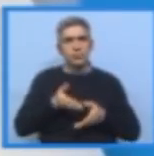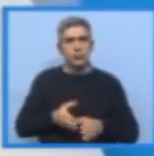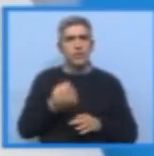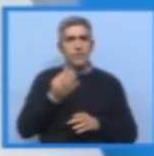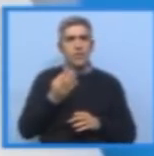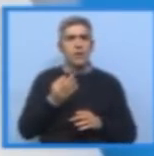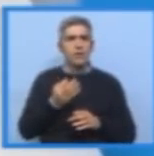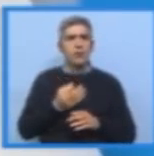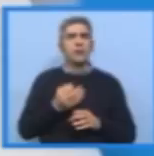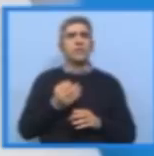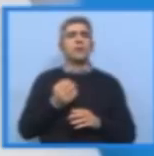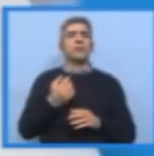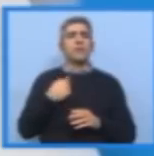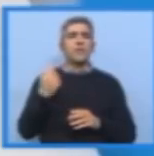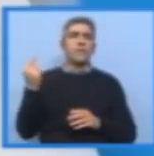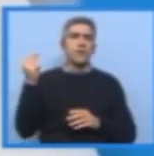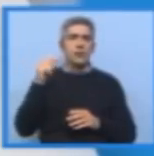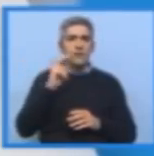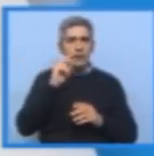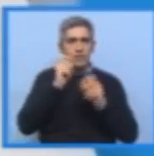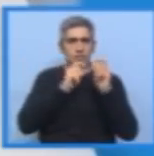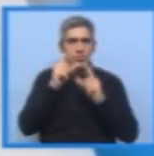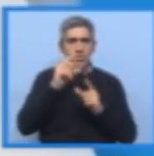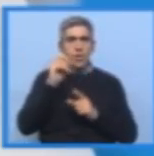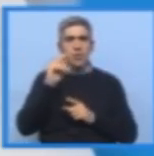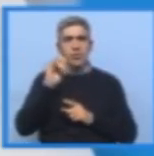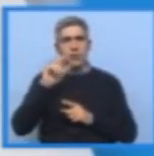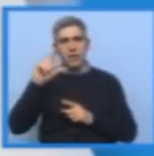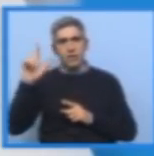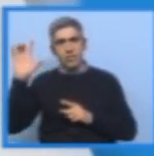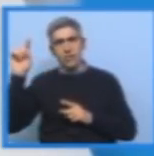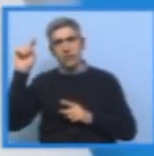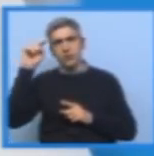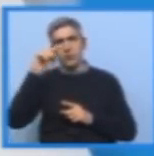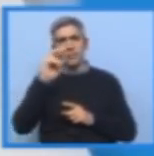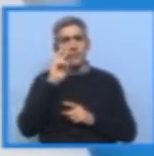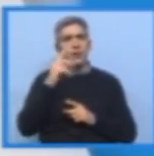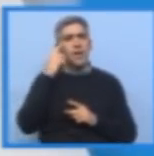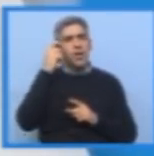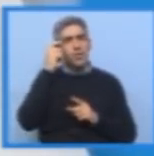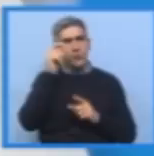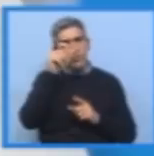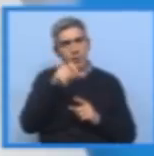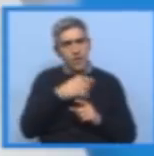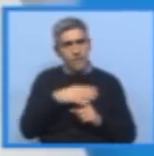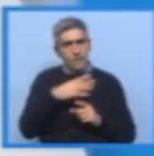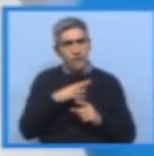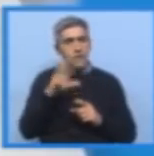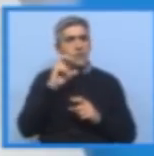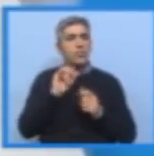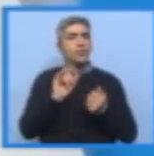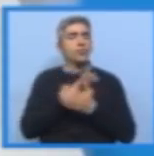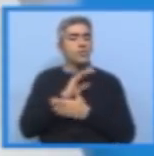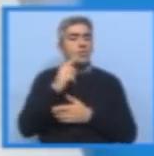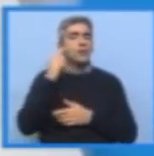nascer? Nós vimos a sua estrela no Oriente e viemos adorá-lo. Ao ouvir tal notícia,